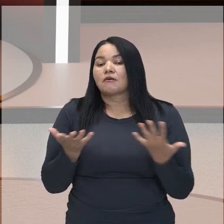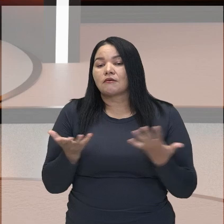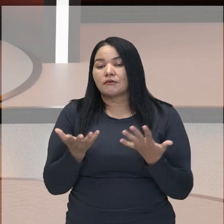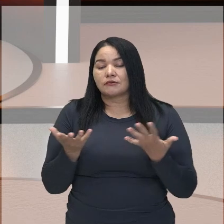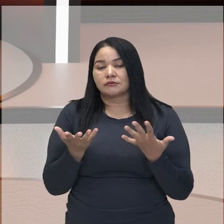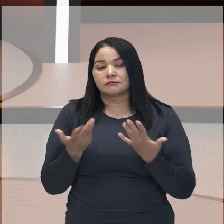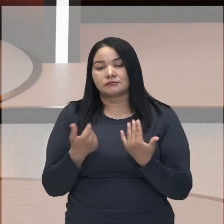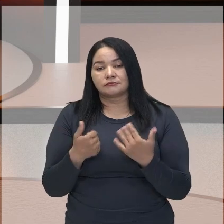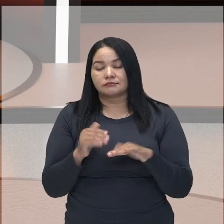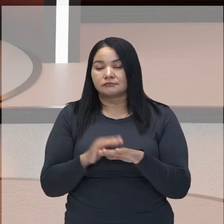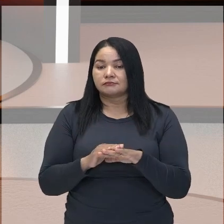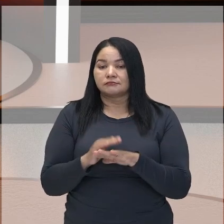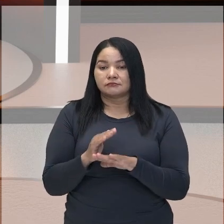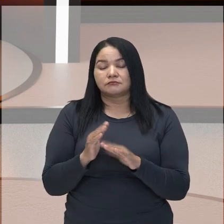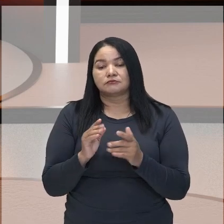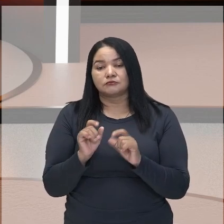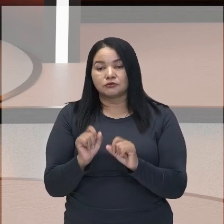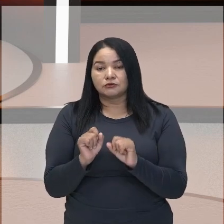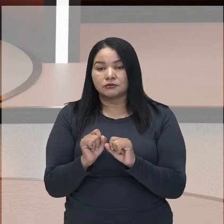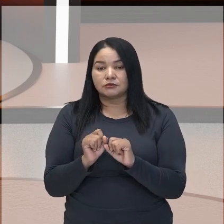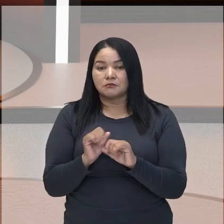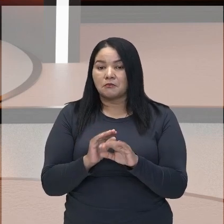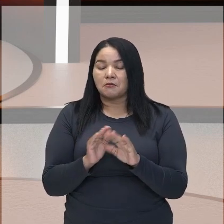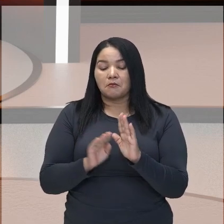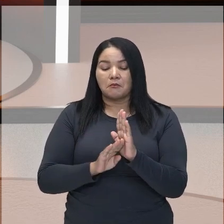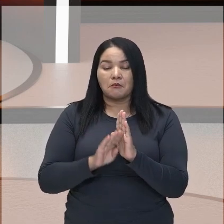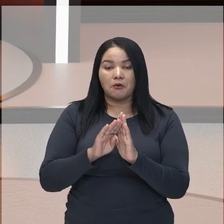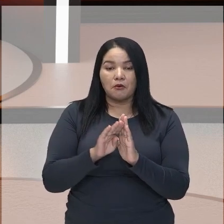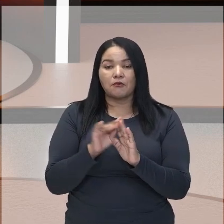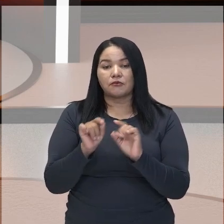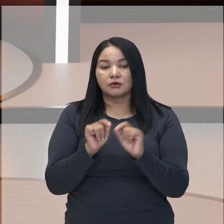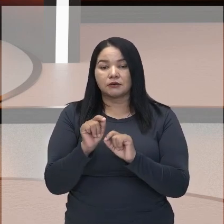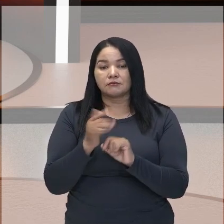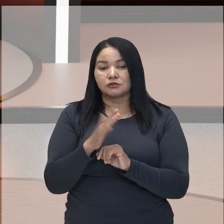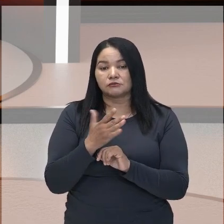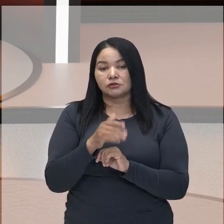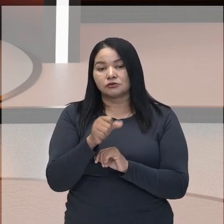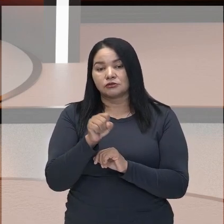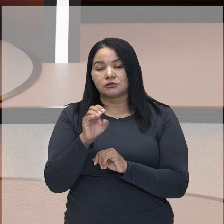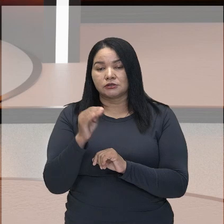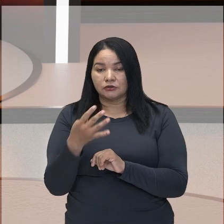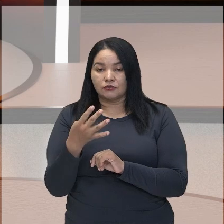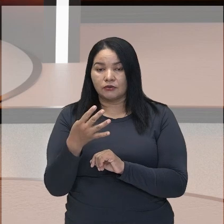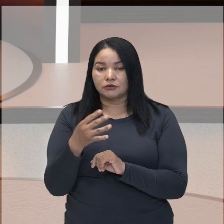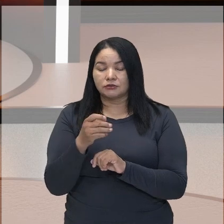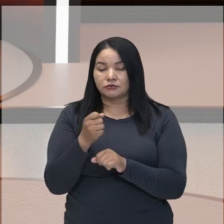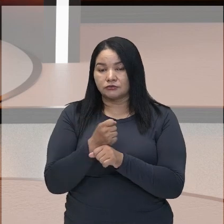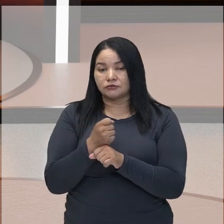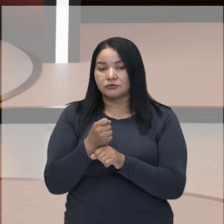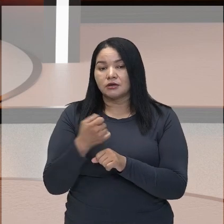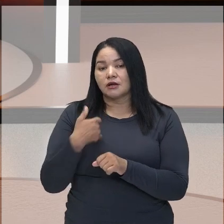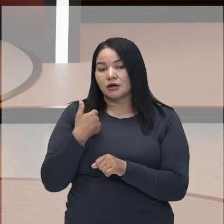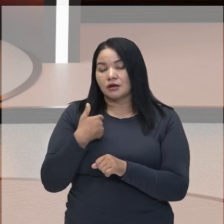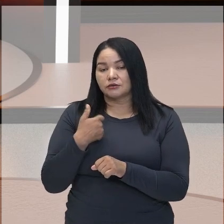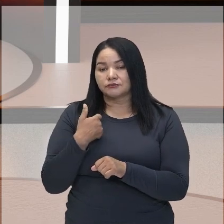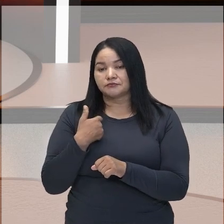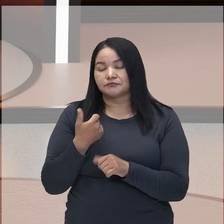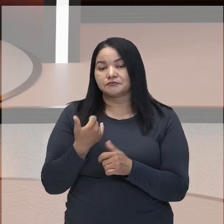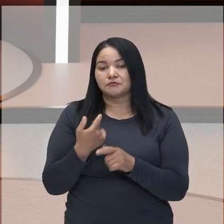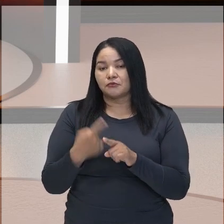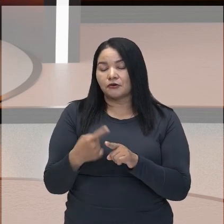das mais altas do mundo, aí com cerca de 84 anos de idade, tá? Porque as pessoas,